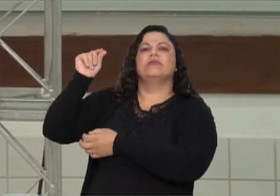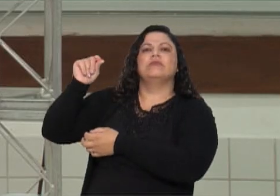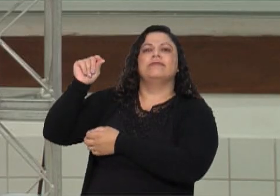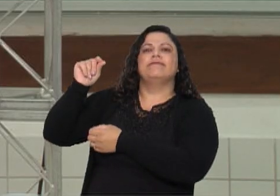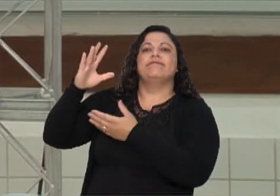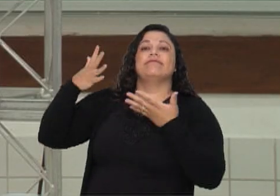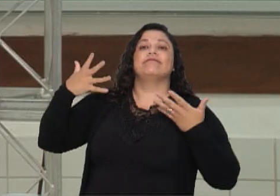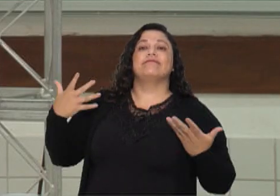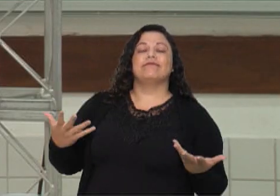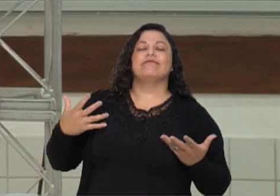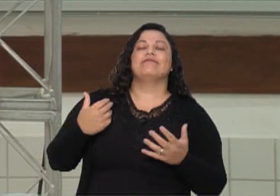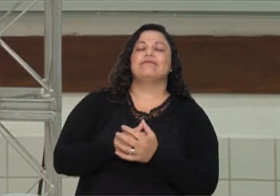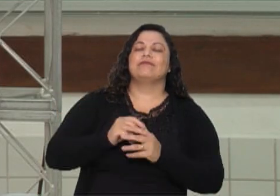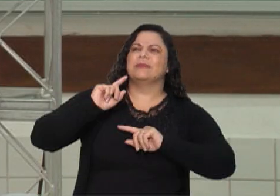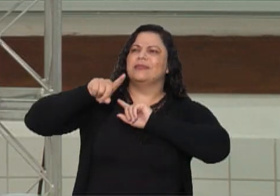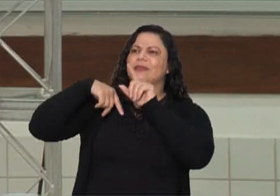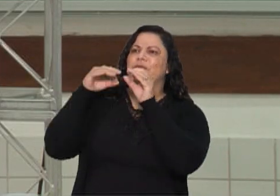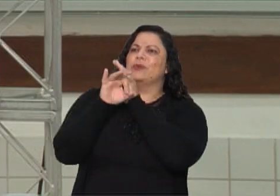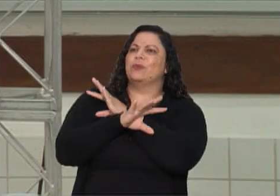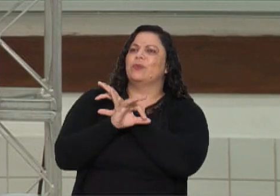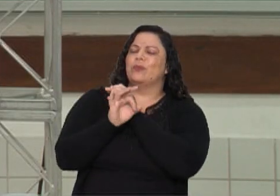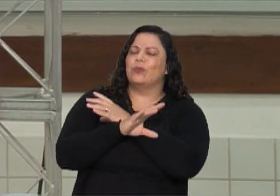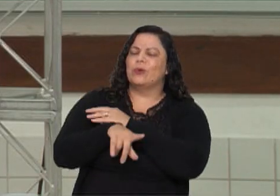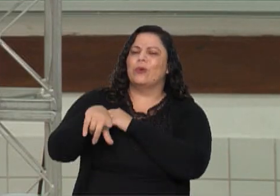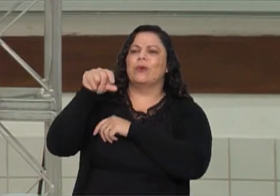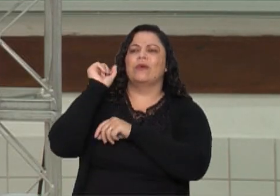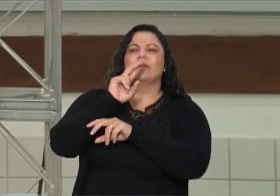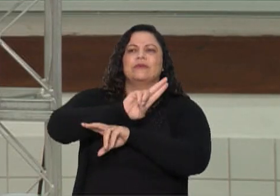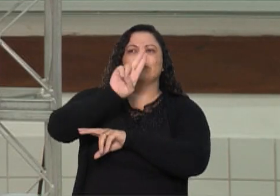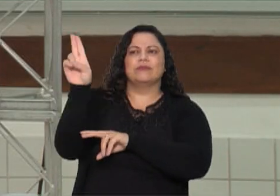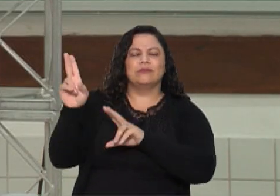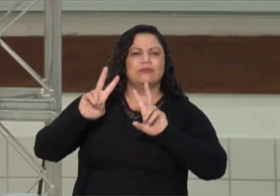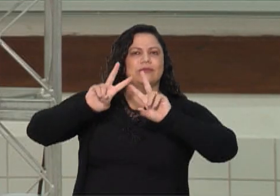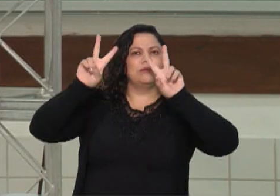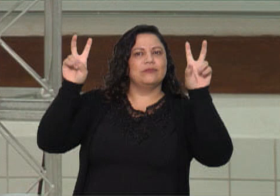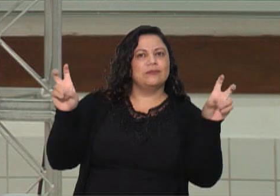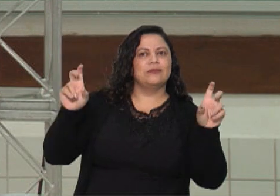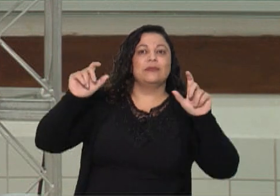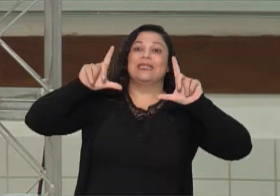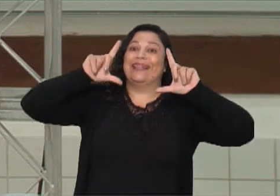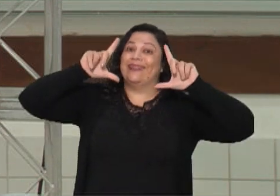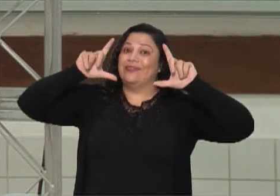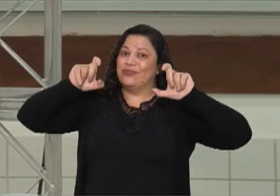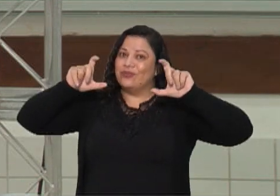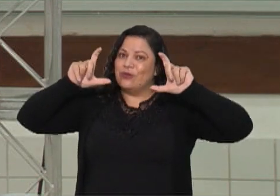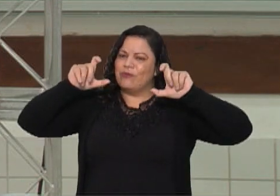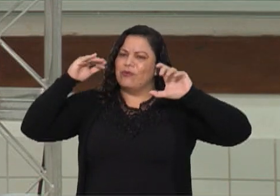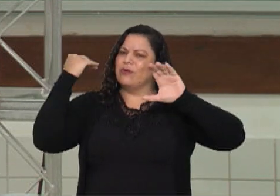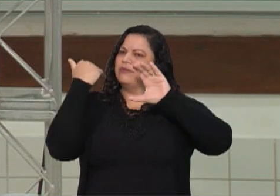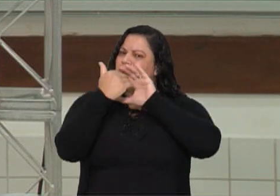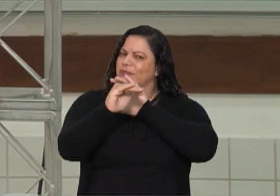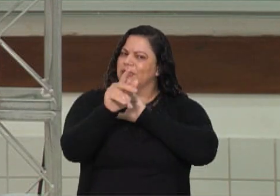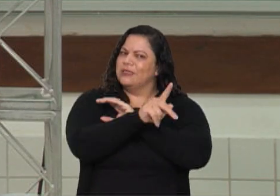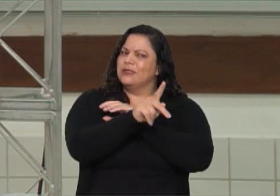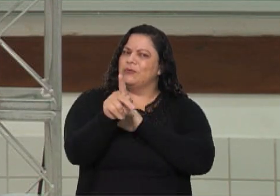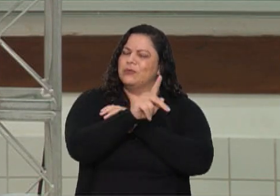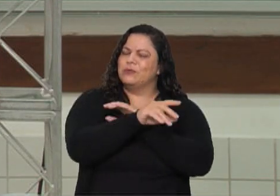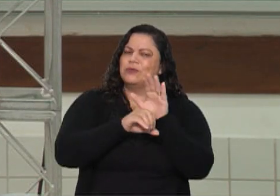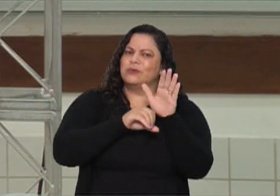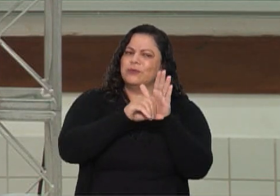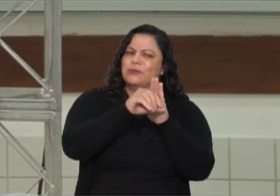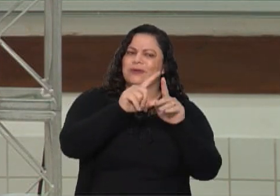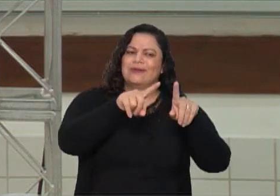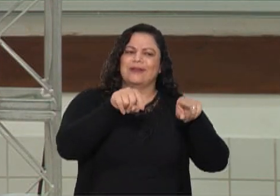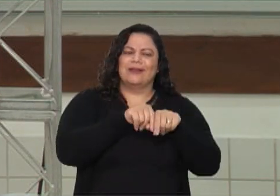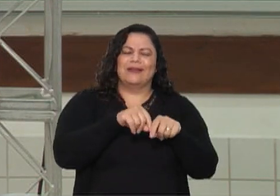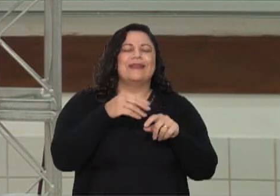tá? Depois que você fizer tudo isso, você vai tirar uma foto aí e manda lá para o seu professor no Classroom, ele vai adorar